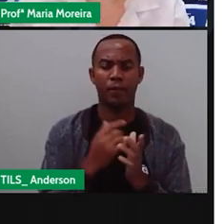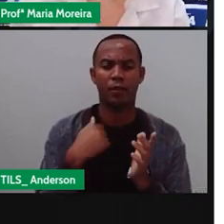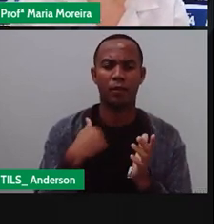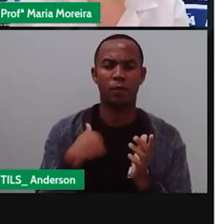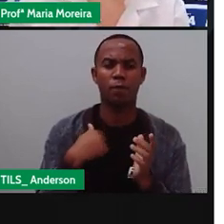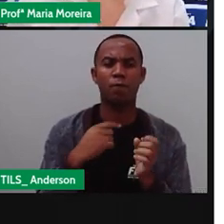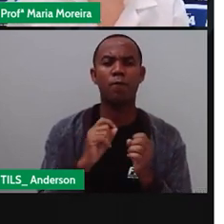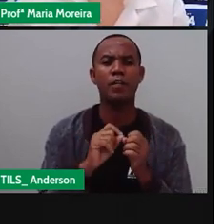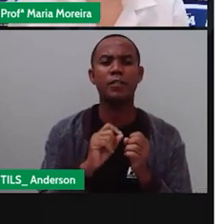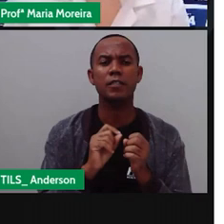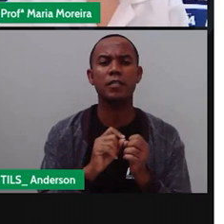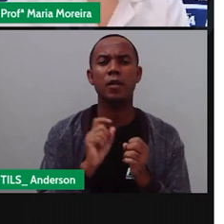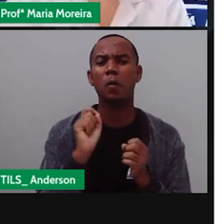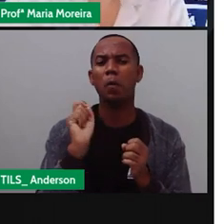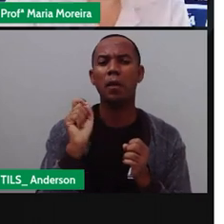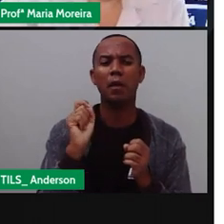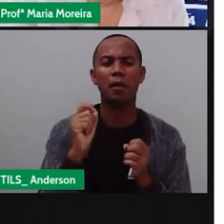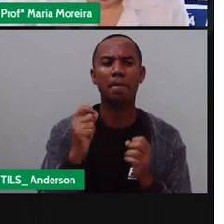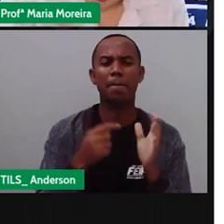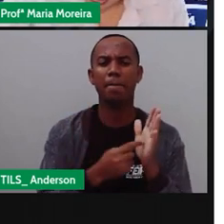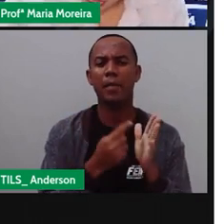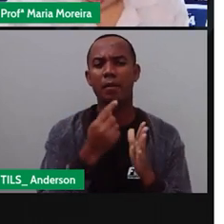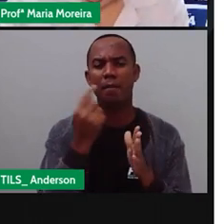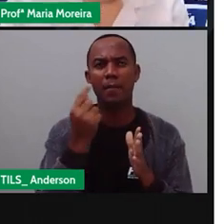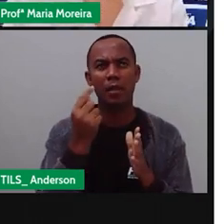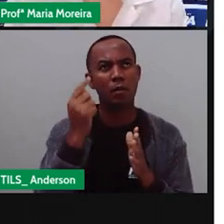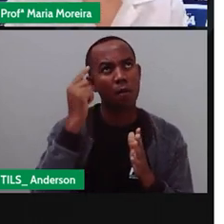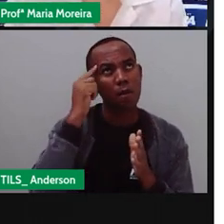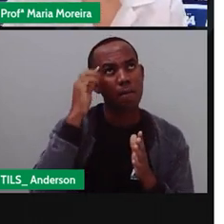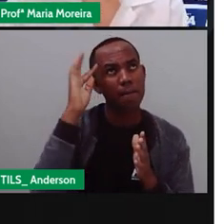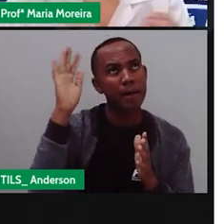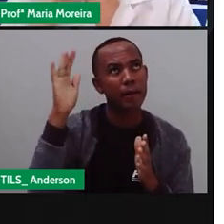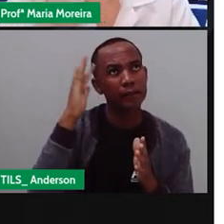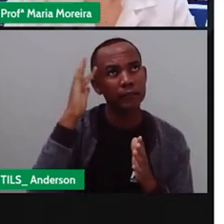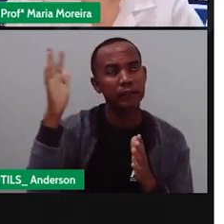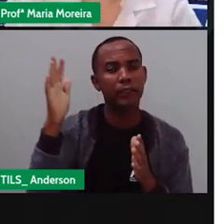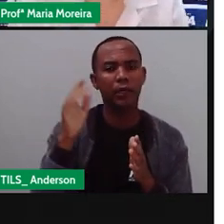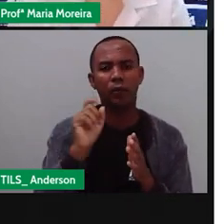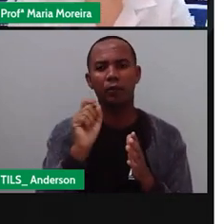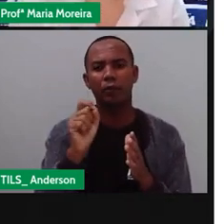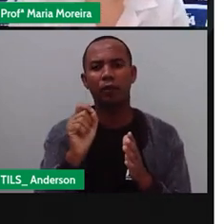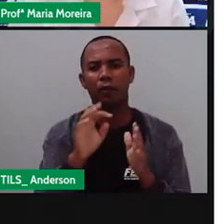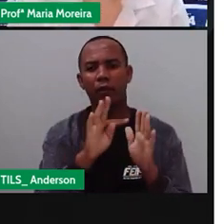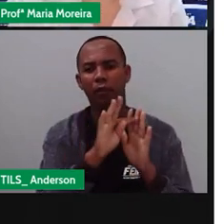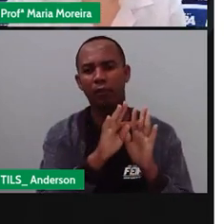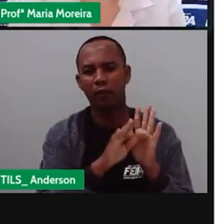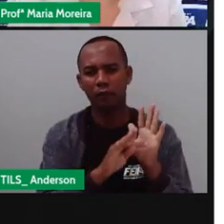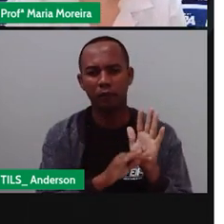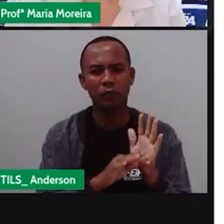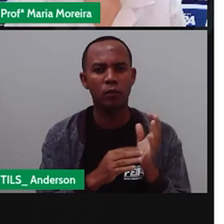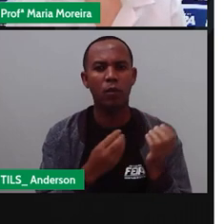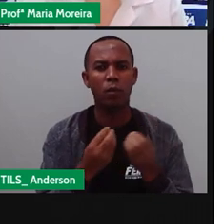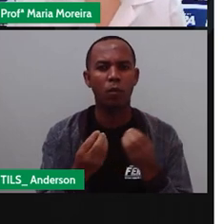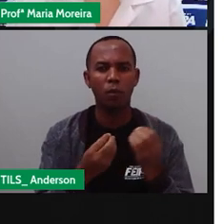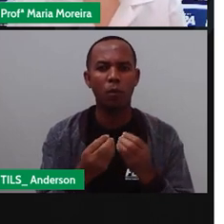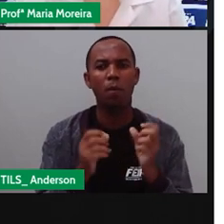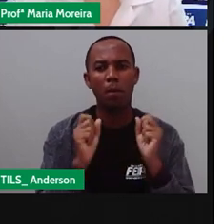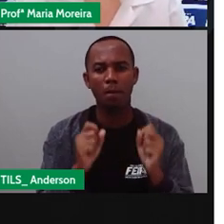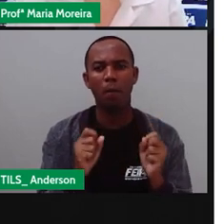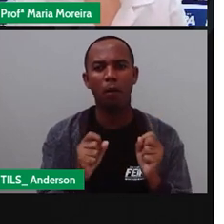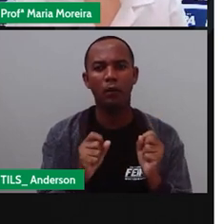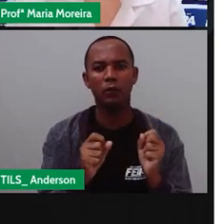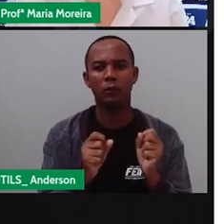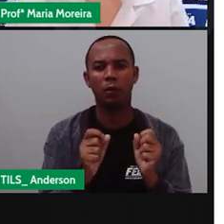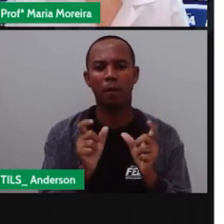fazer? Eu vou primeiro, ó, imaginar como é que será esse texto, tentar fazer um rascunho, porque ali eu posso riscar uma